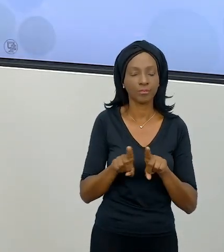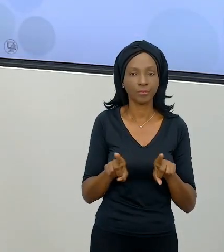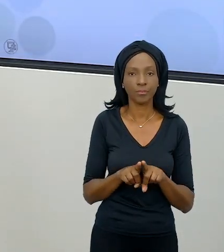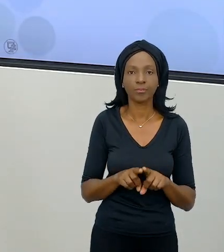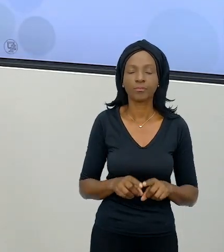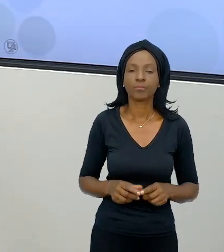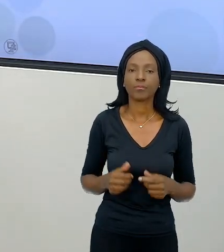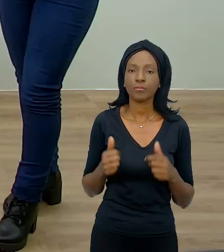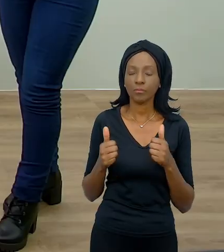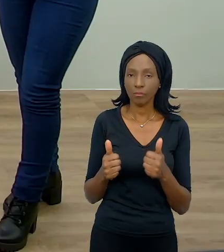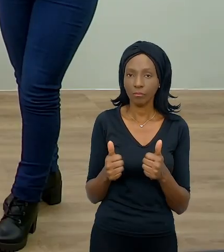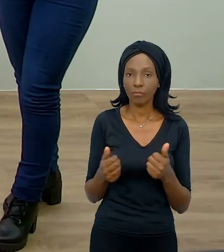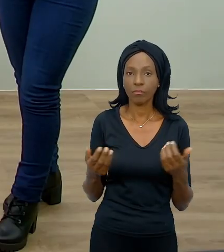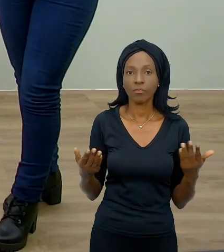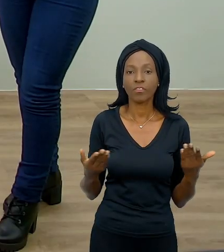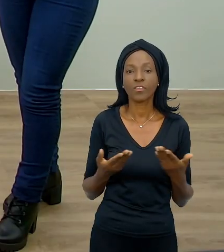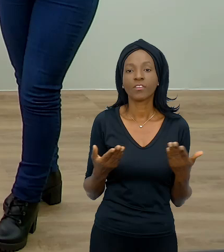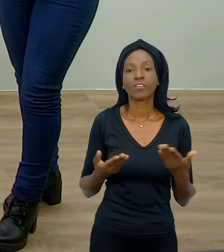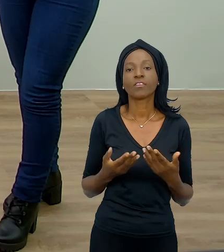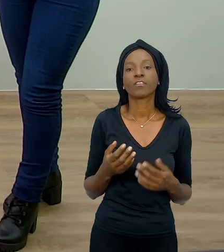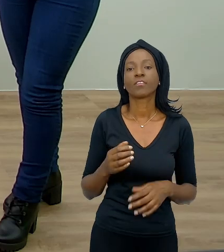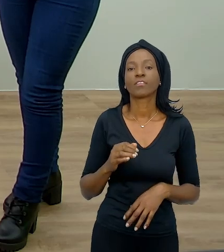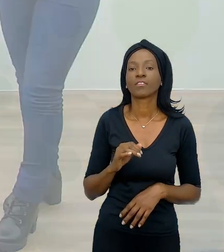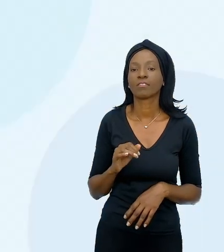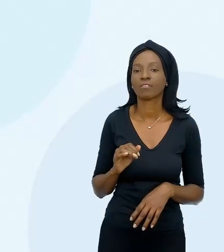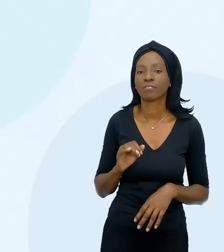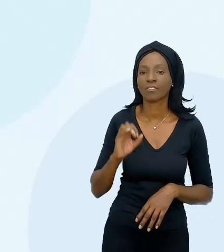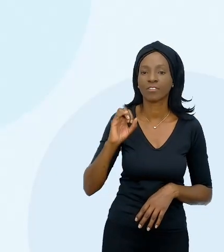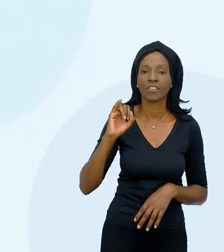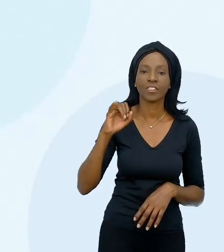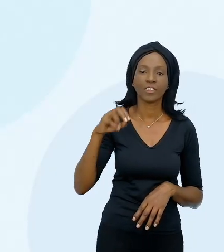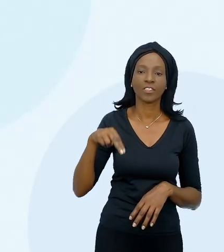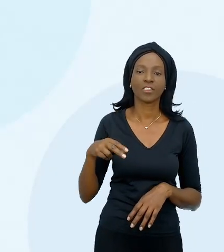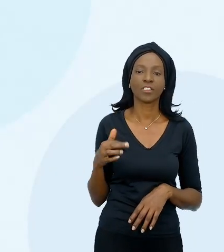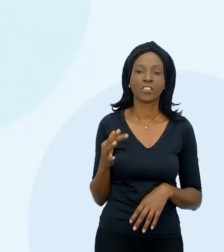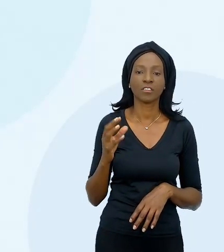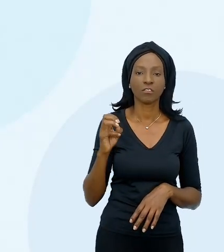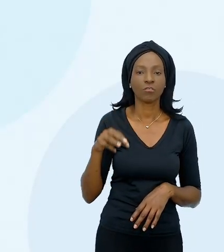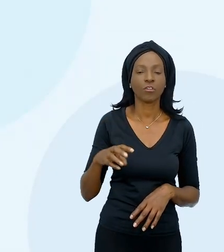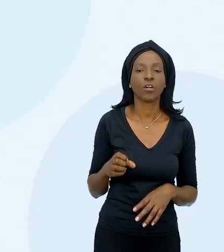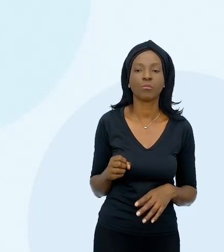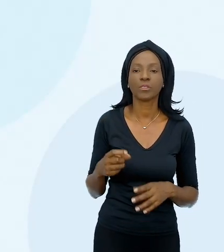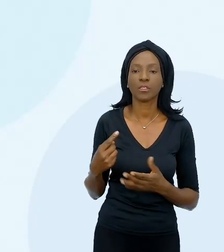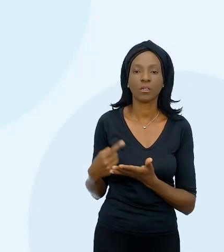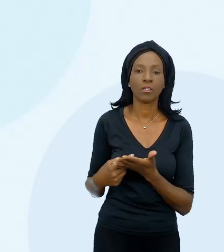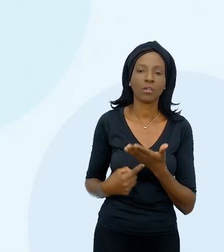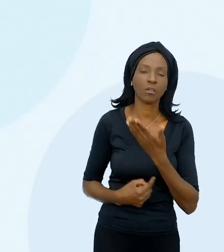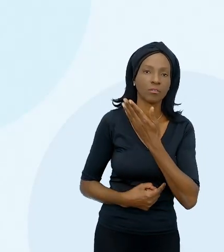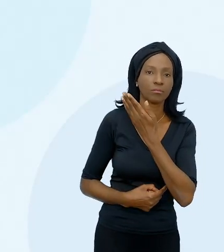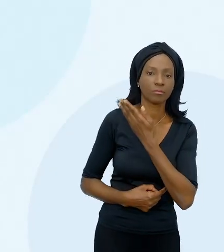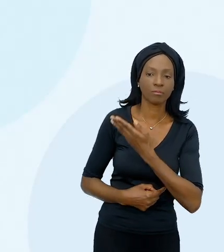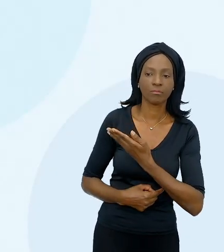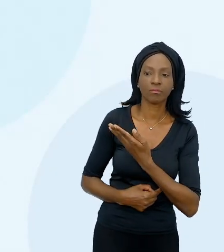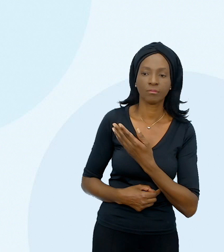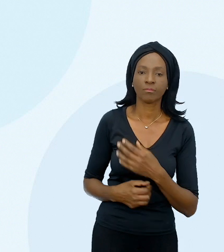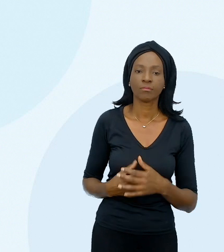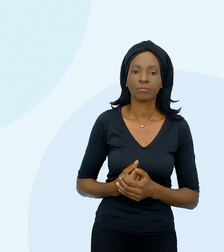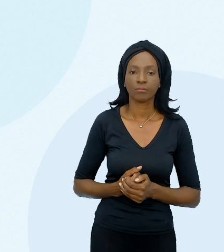Bom, vamos então para os informes da rede, professora Jaqueline. Pode mandar a programação do CMSP aí